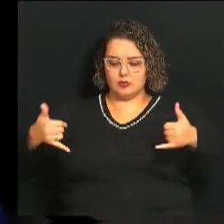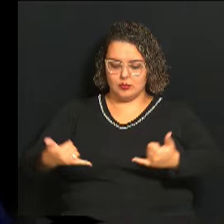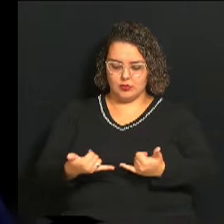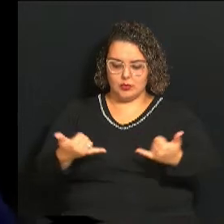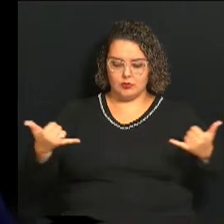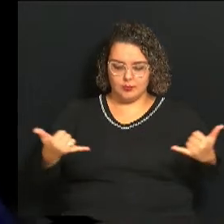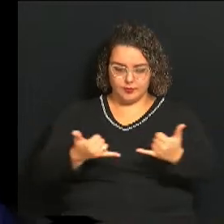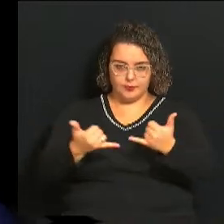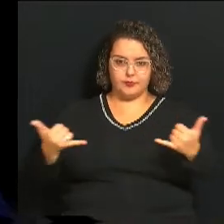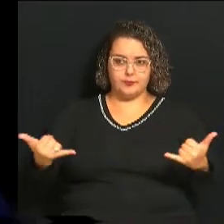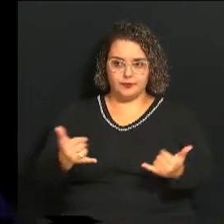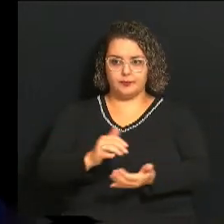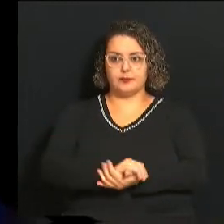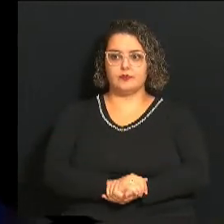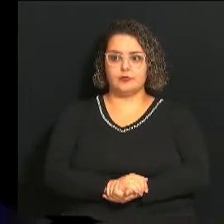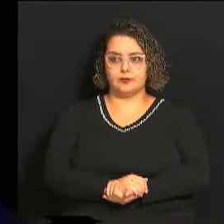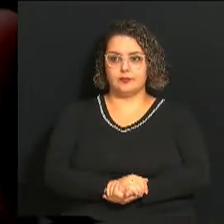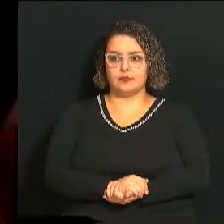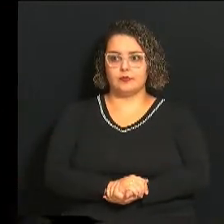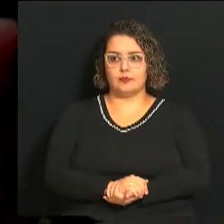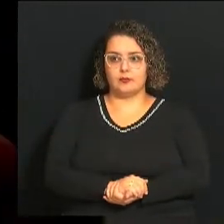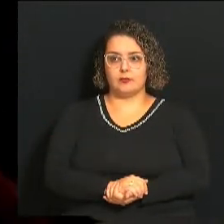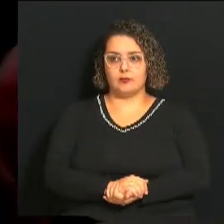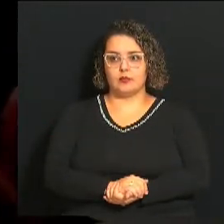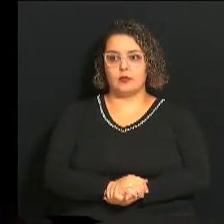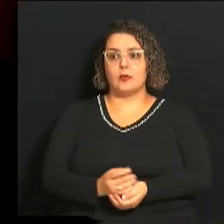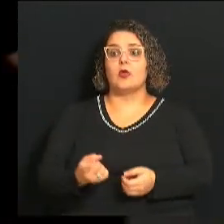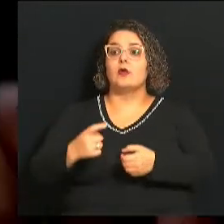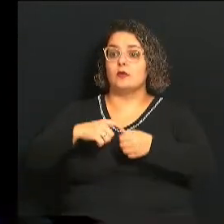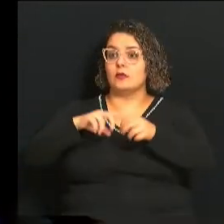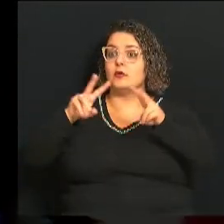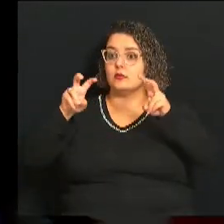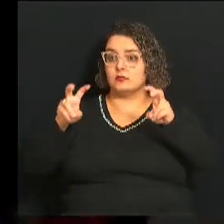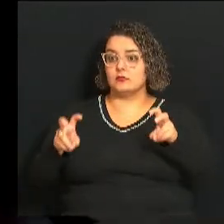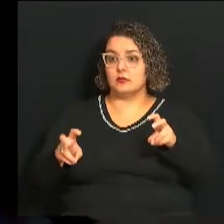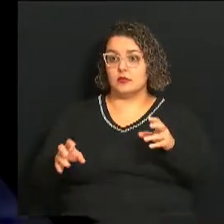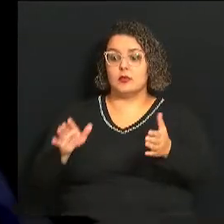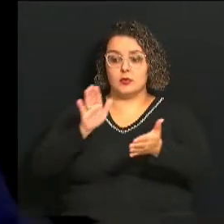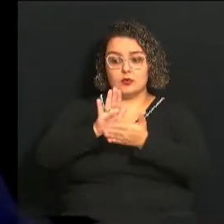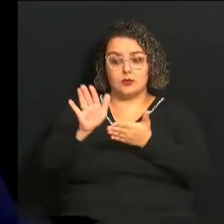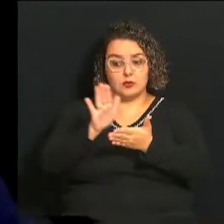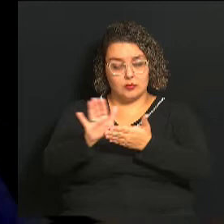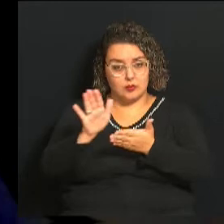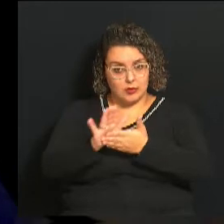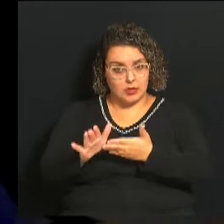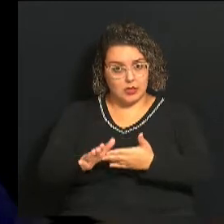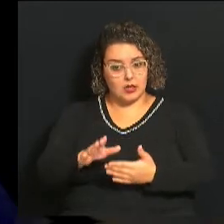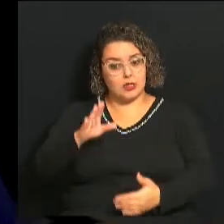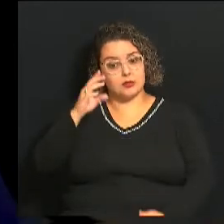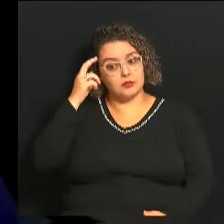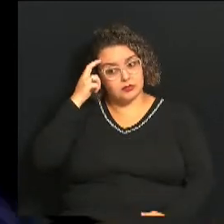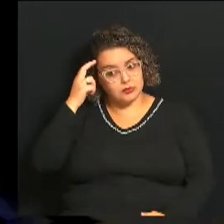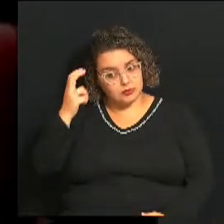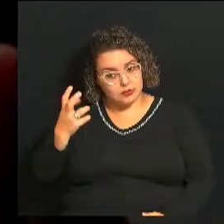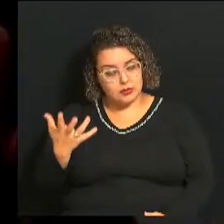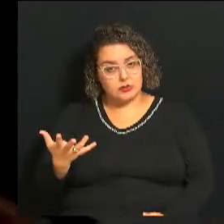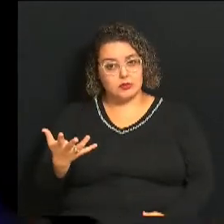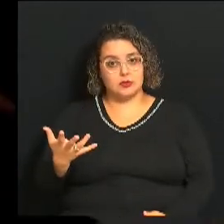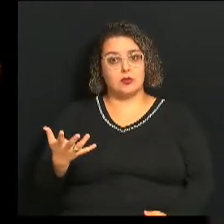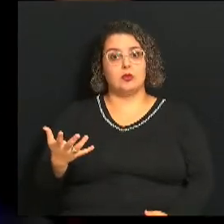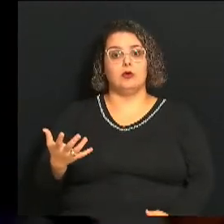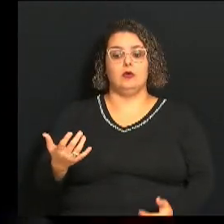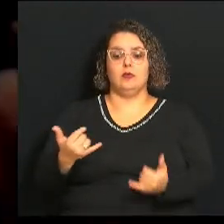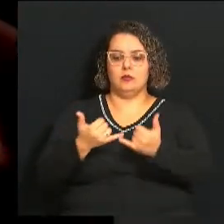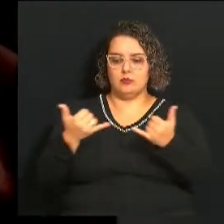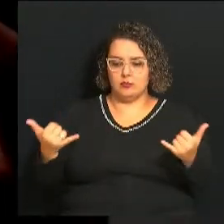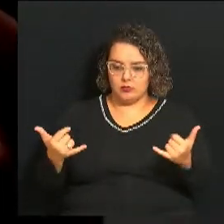subterrânea. De novo, a gente volta no tema, primeiro, do investimento prudente. Hoje, uma rede compacta